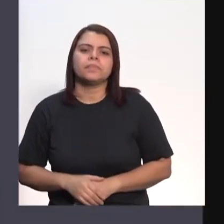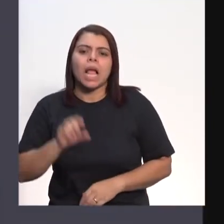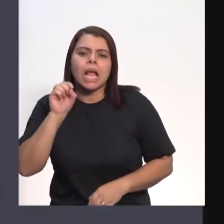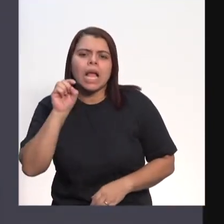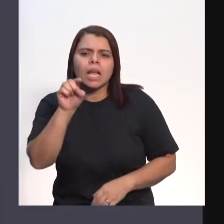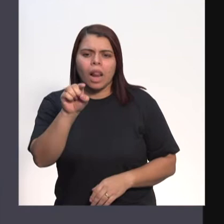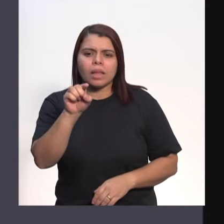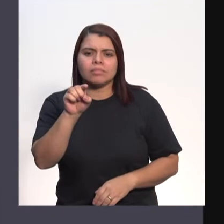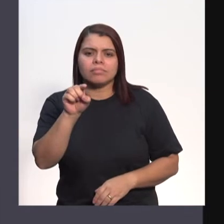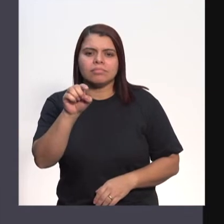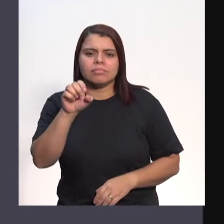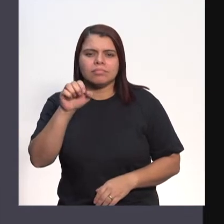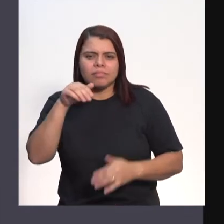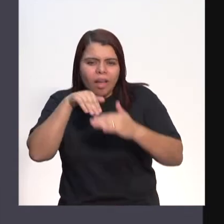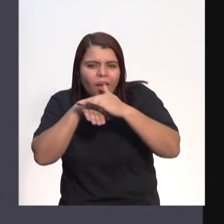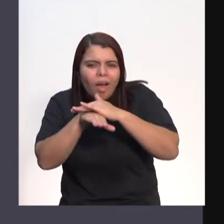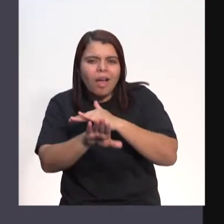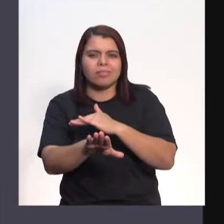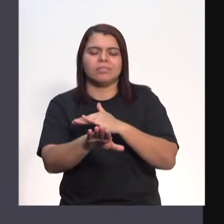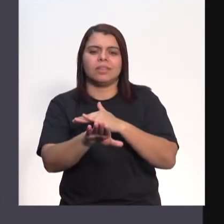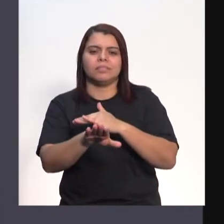clique em ingressar,